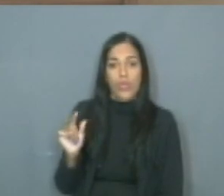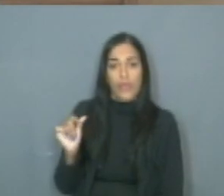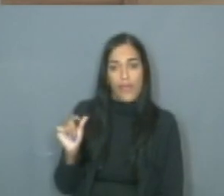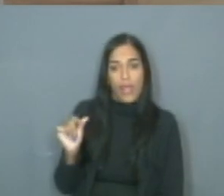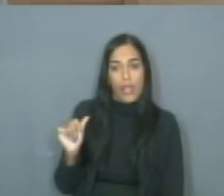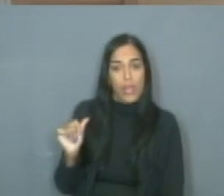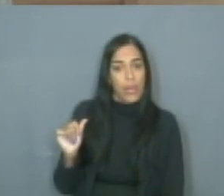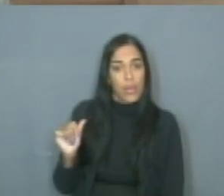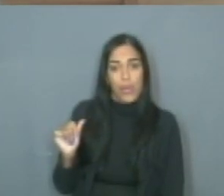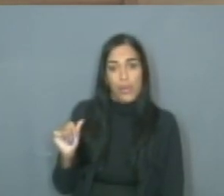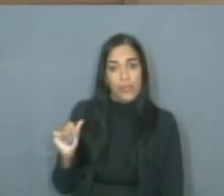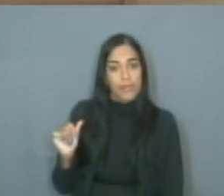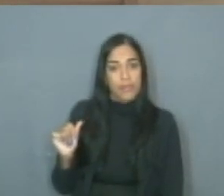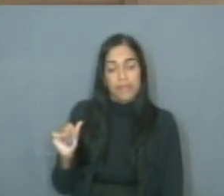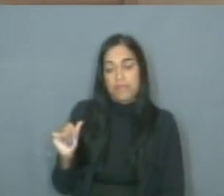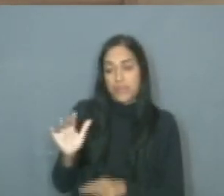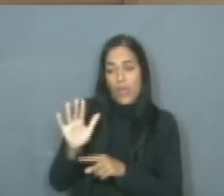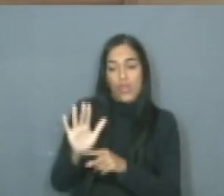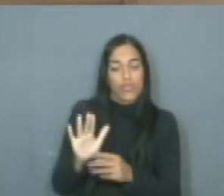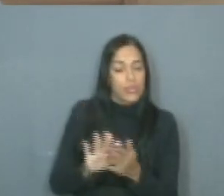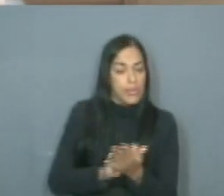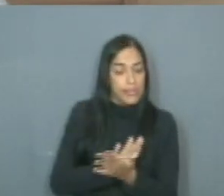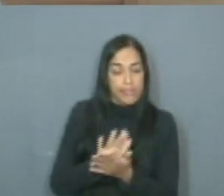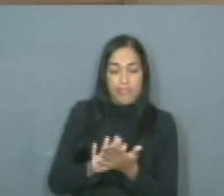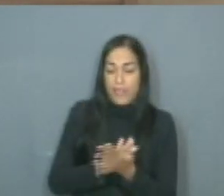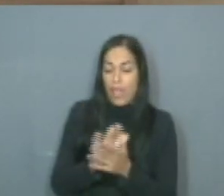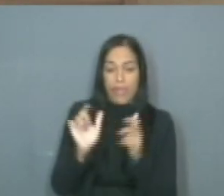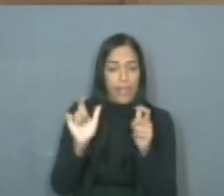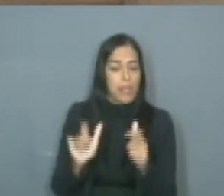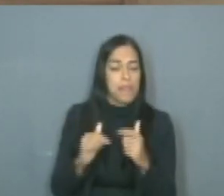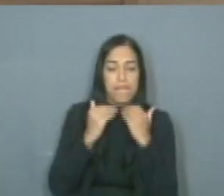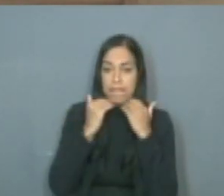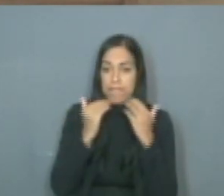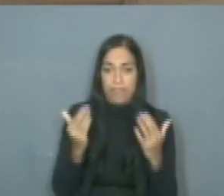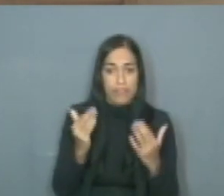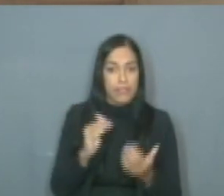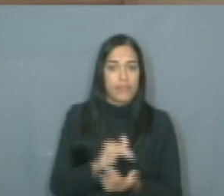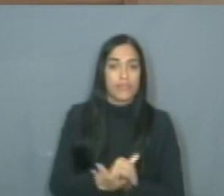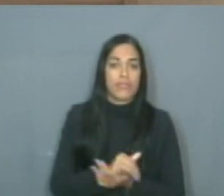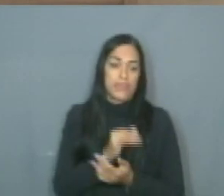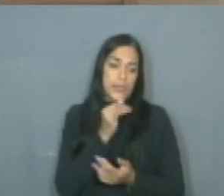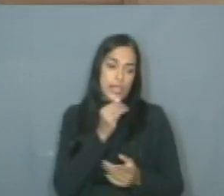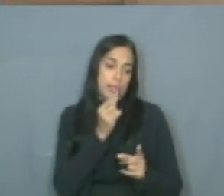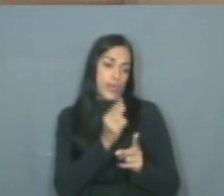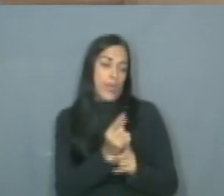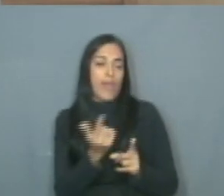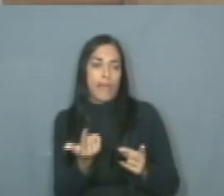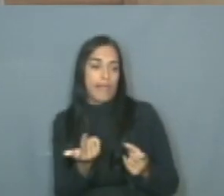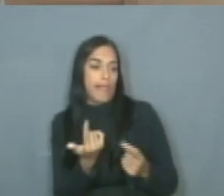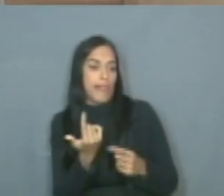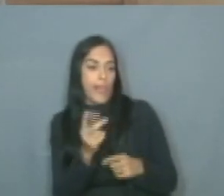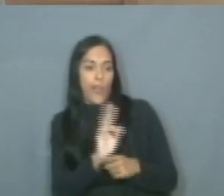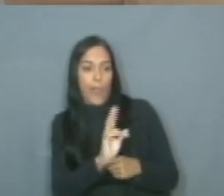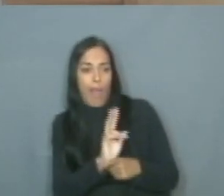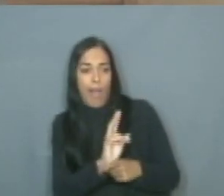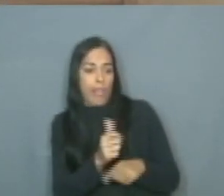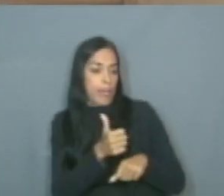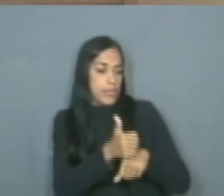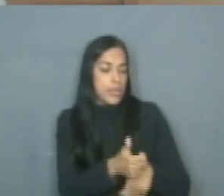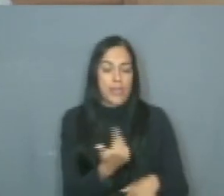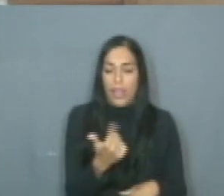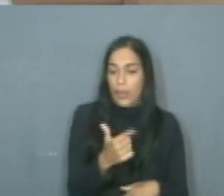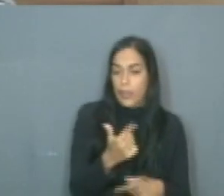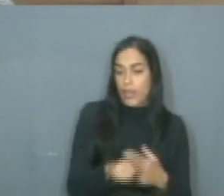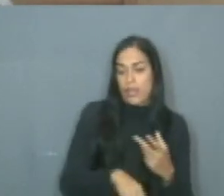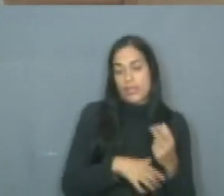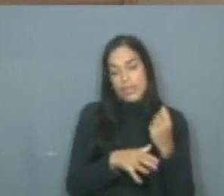não produz, não promove nada em lugar nenhum. Você não encontra guardas municipais fazendo a segurança,